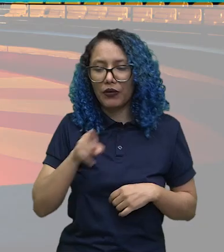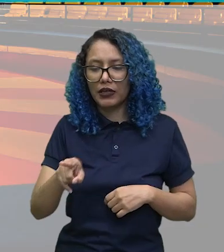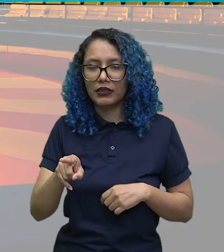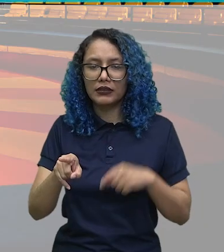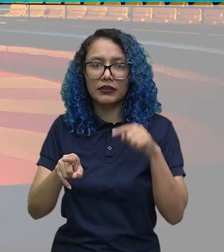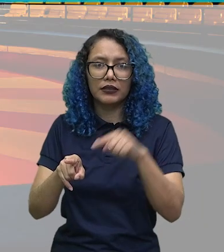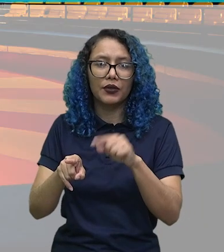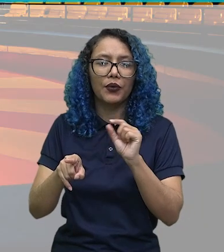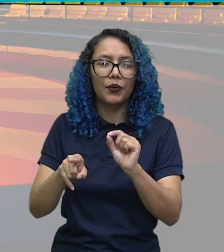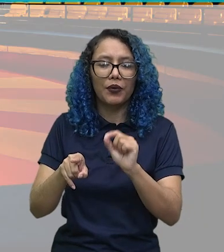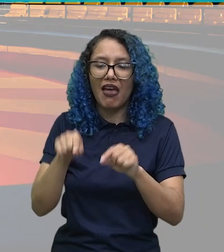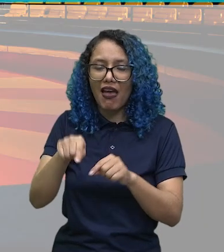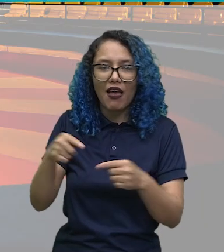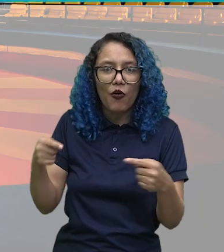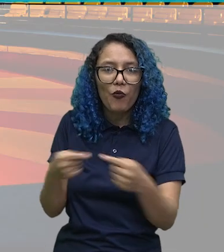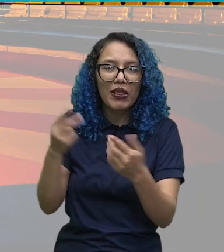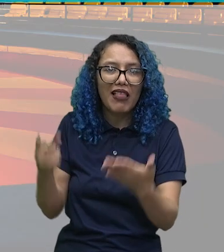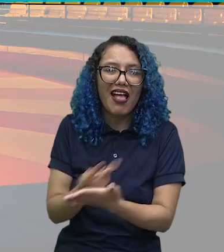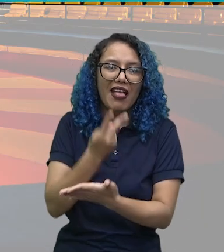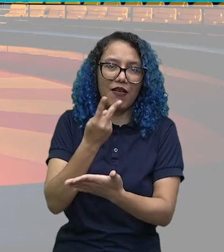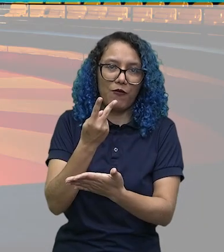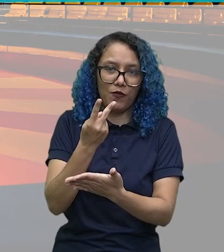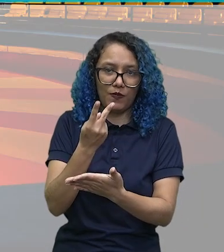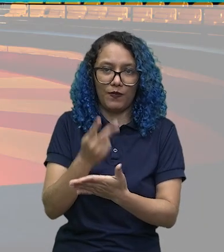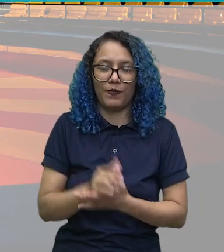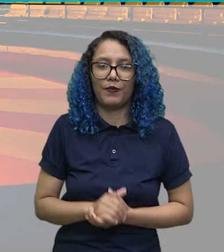Augusto encarna o erro.